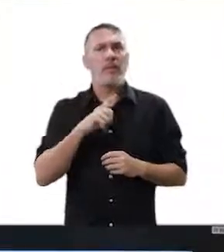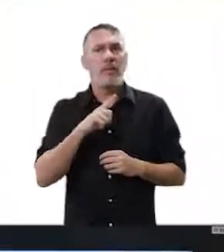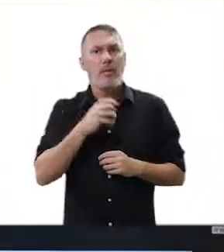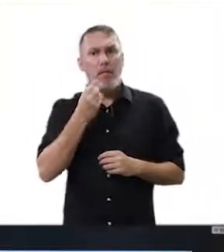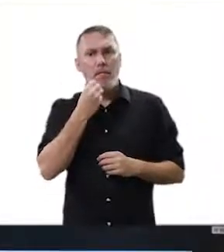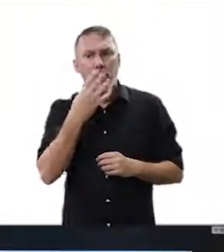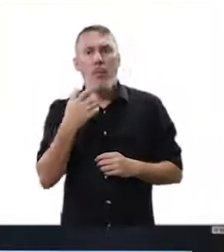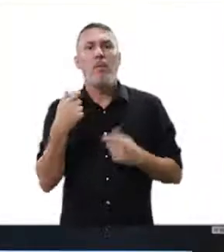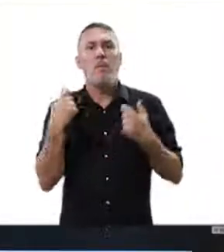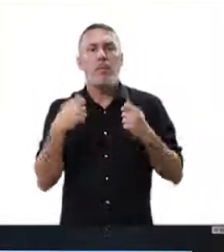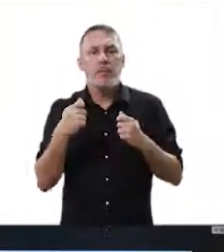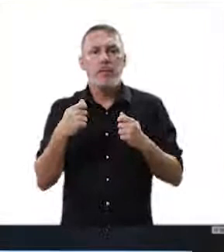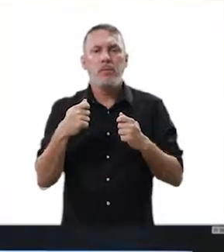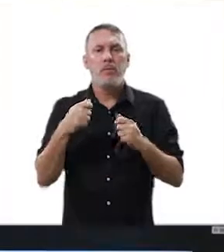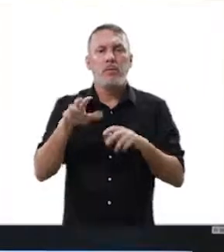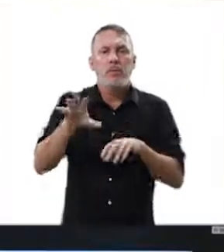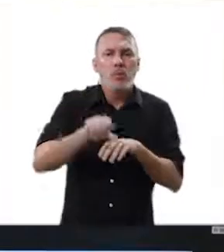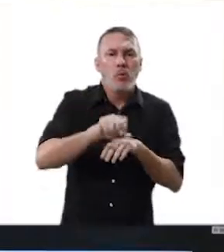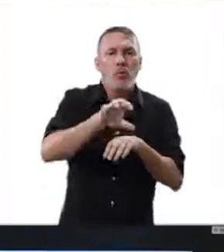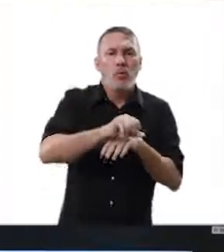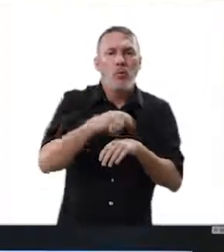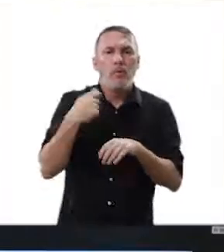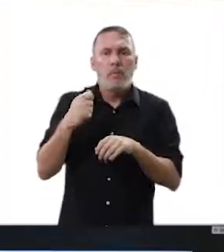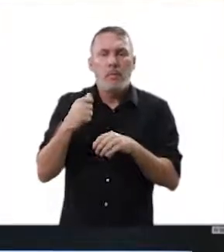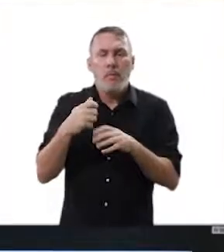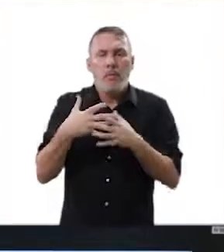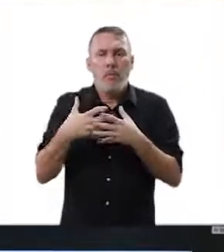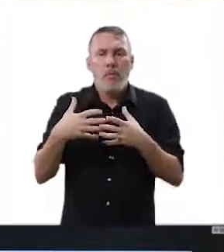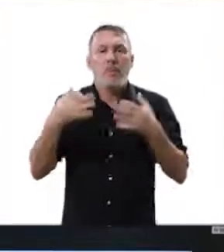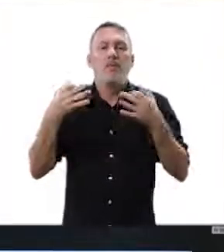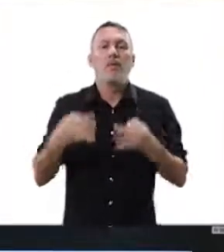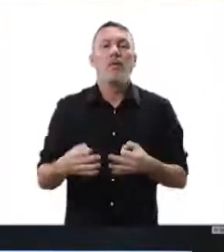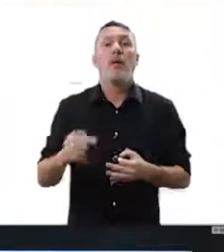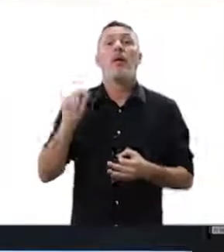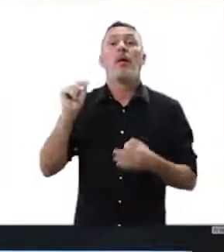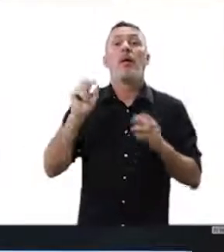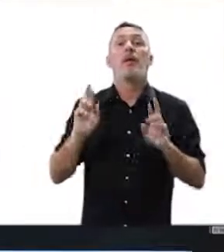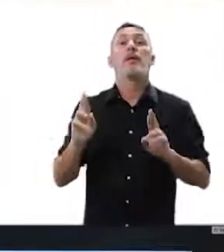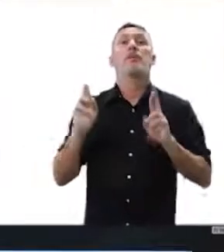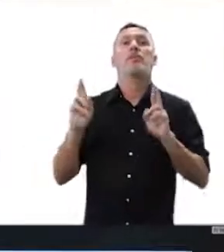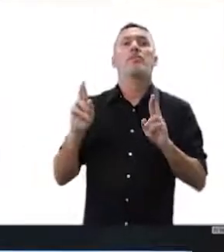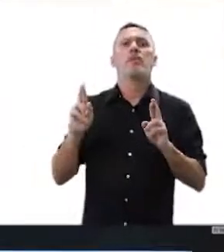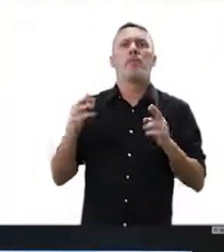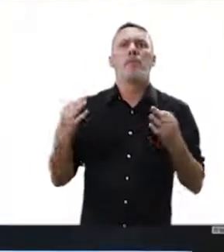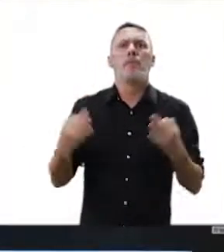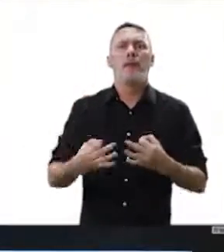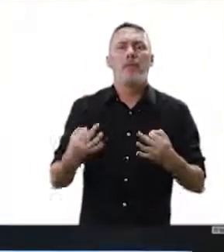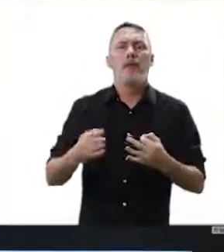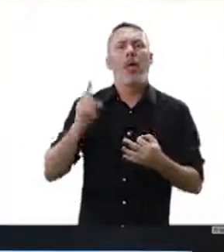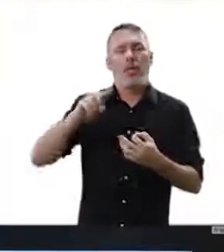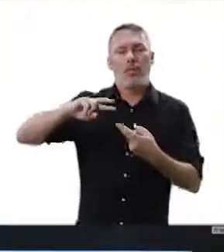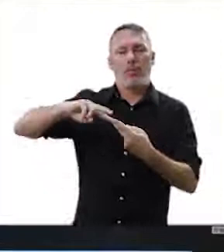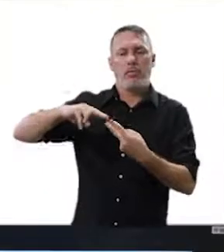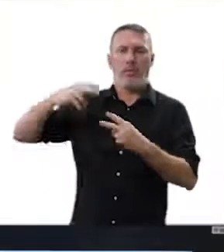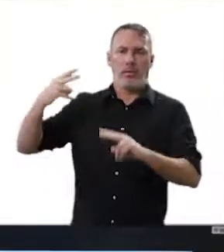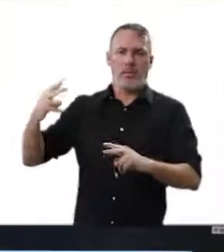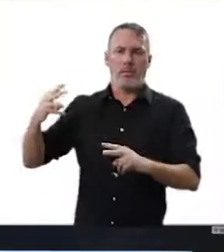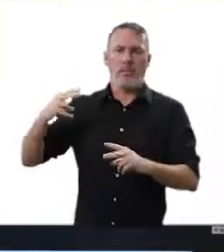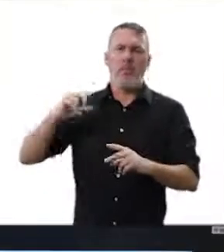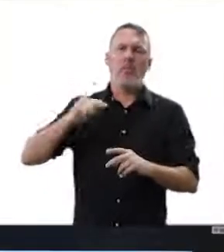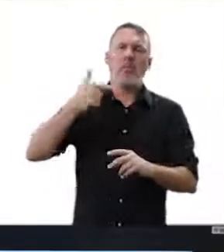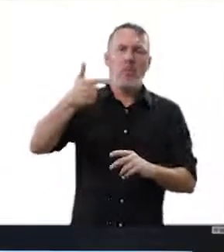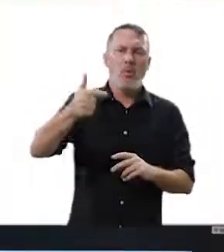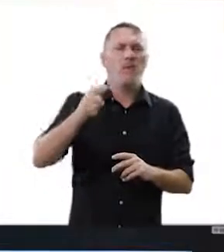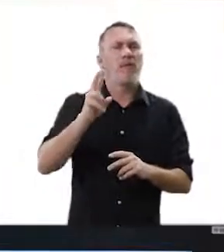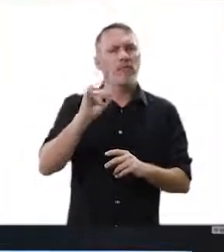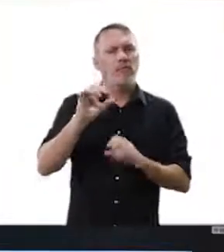ser responsável por controlar todo o metabolismo. É ele que vai induzir os processos metabólicos de